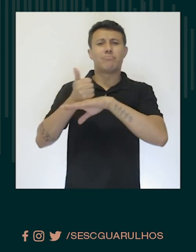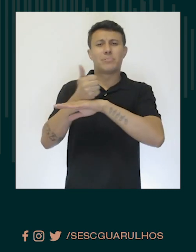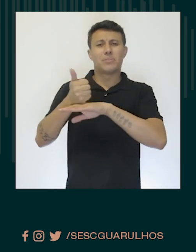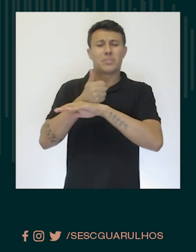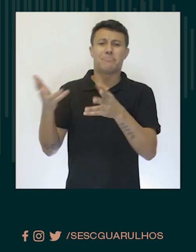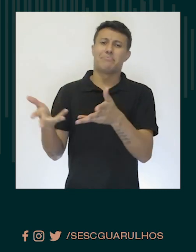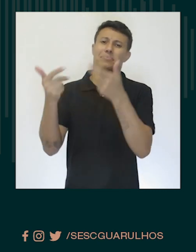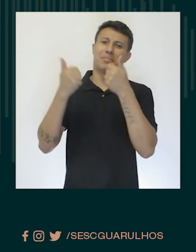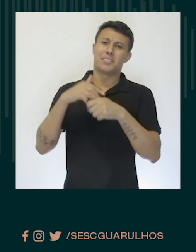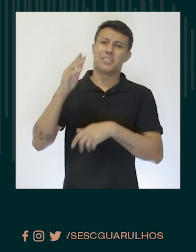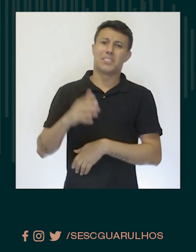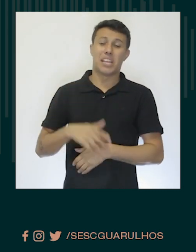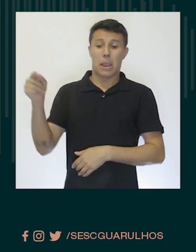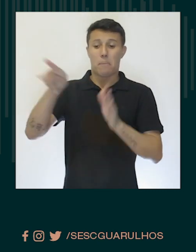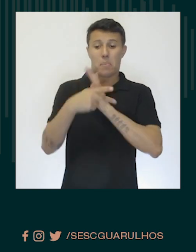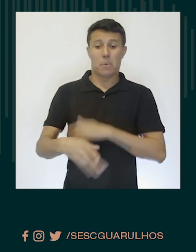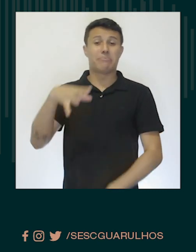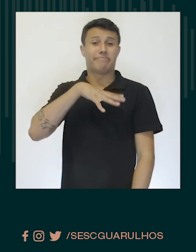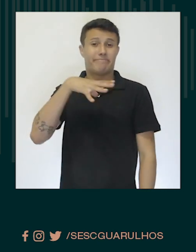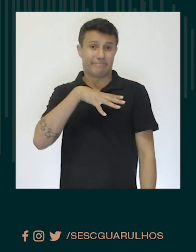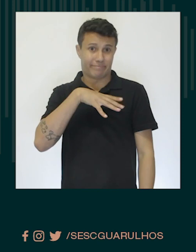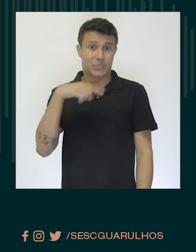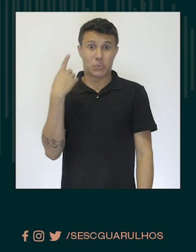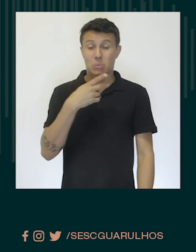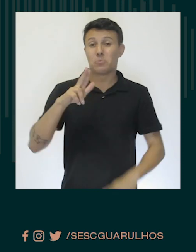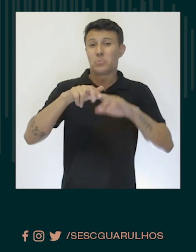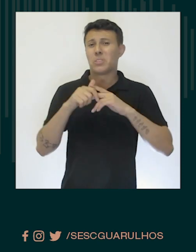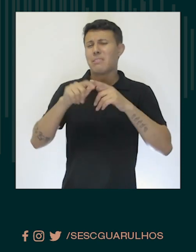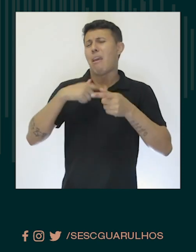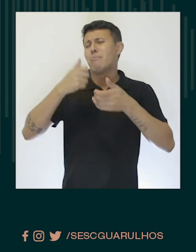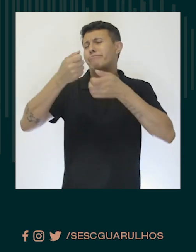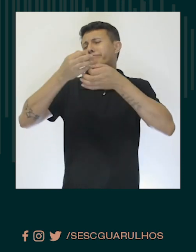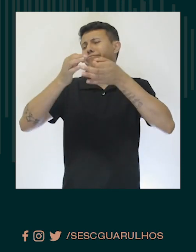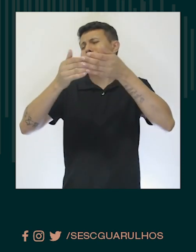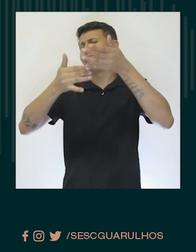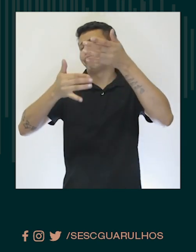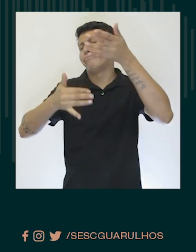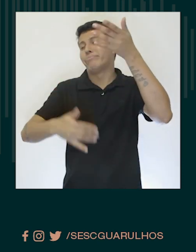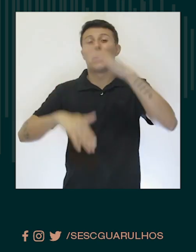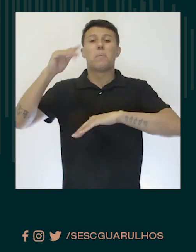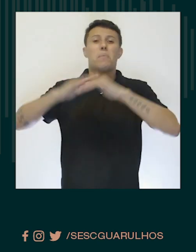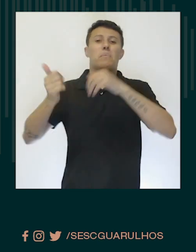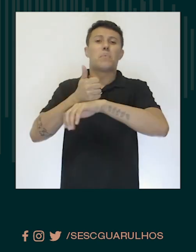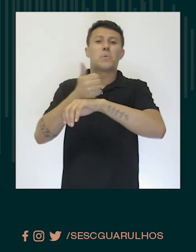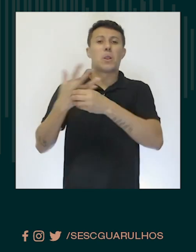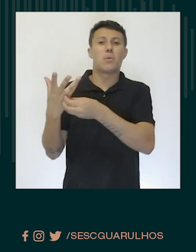cidade. E aí é uma infinidade. Conheçam a produção artística de Guarulhos, porque são pessoas que